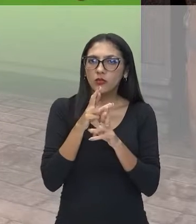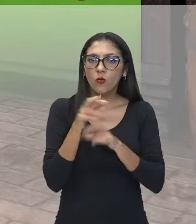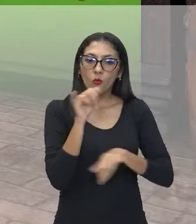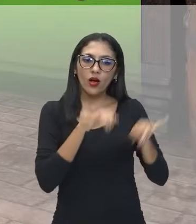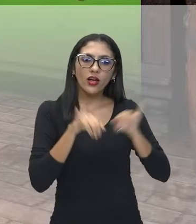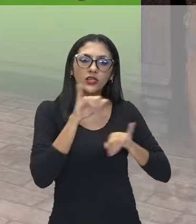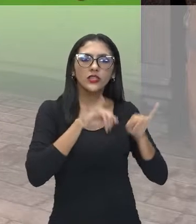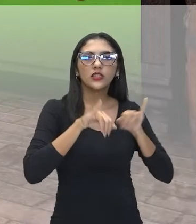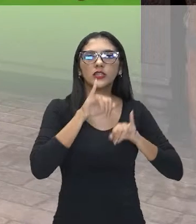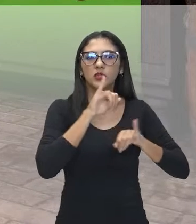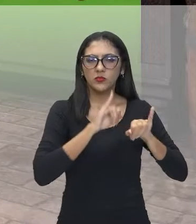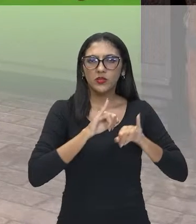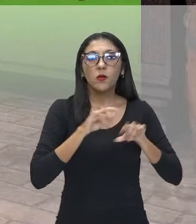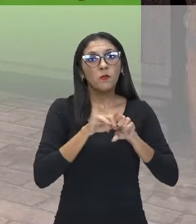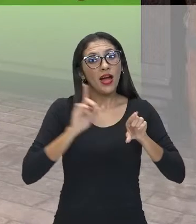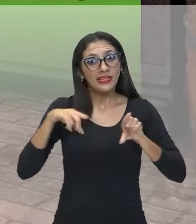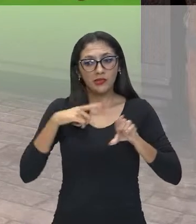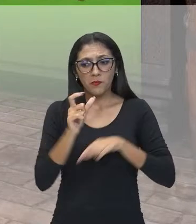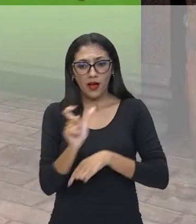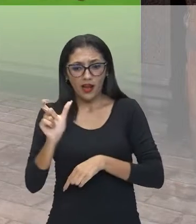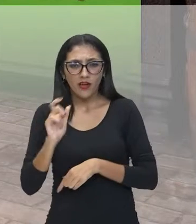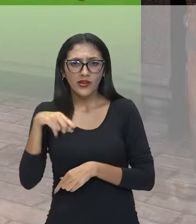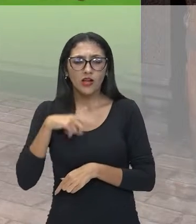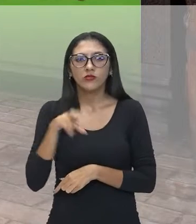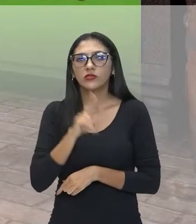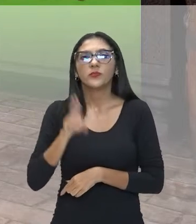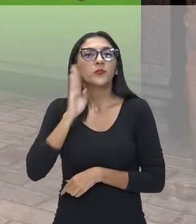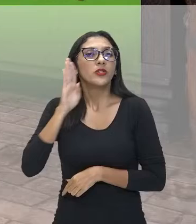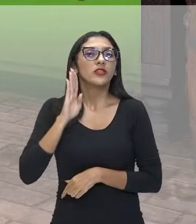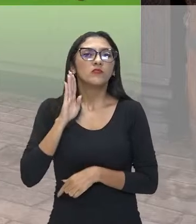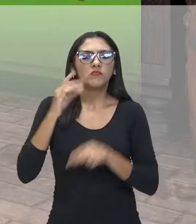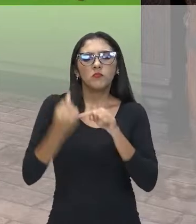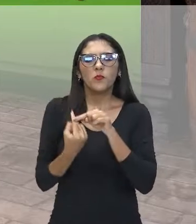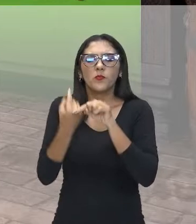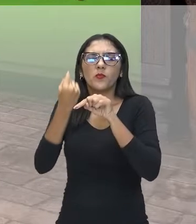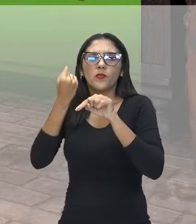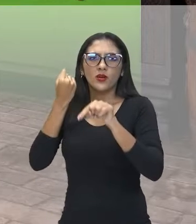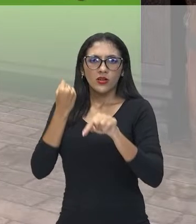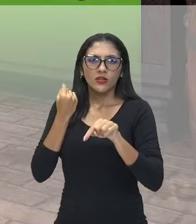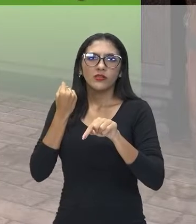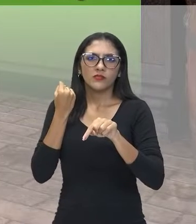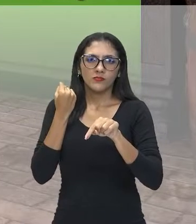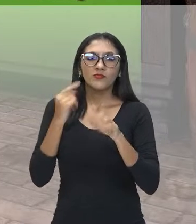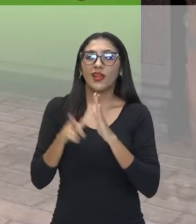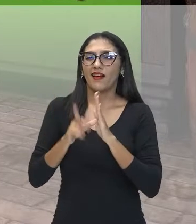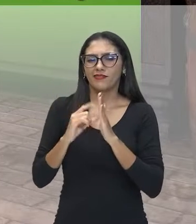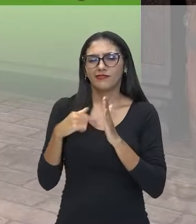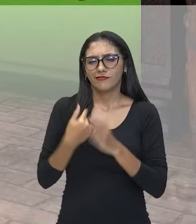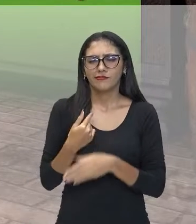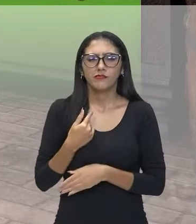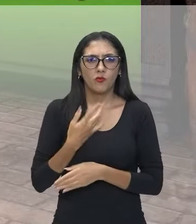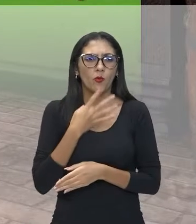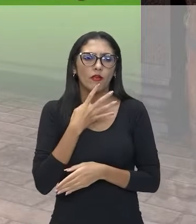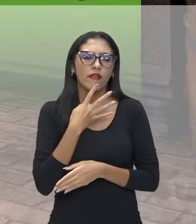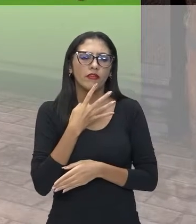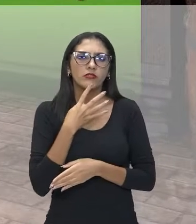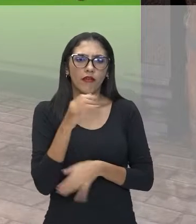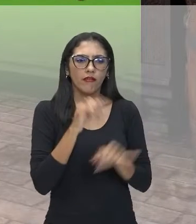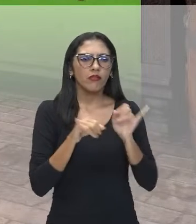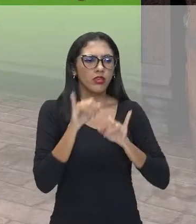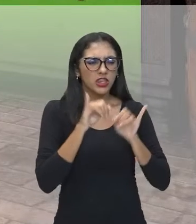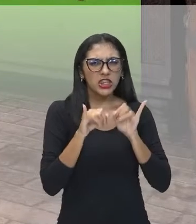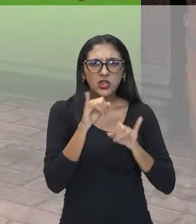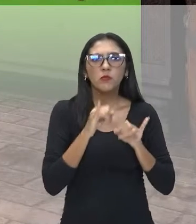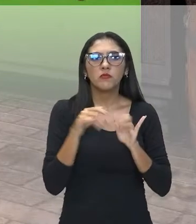enquanto ciência lá antigamente, né? Antes de a gente ter a química se modernizando e passando a ser